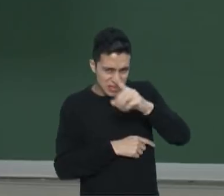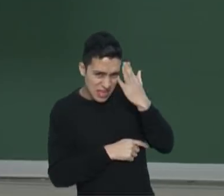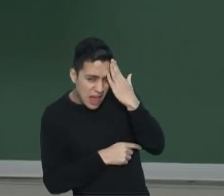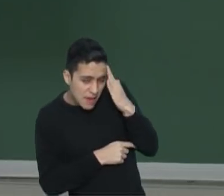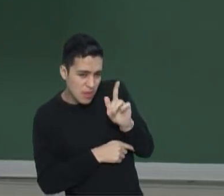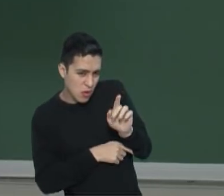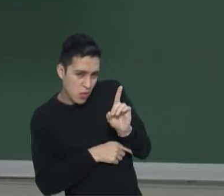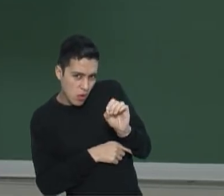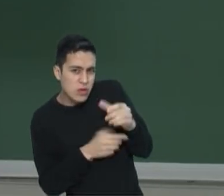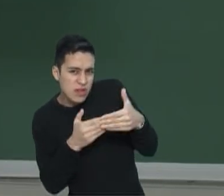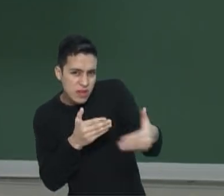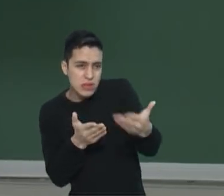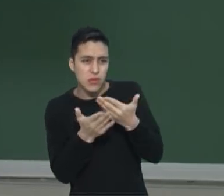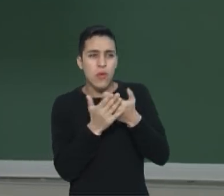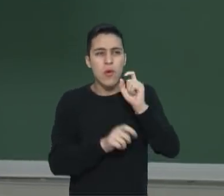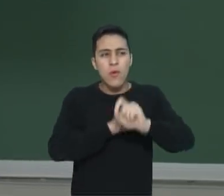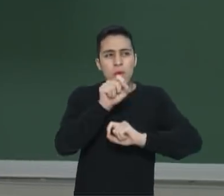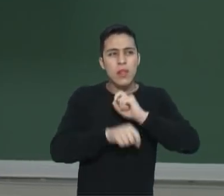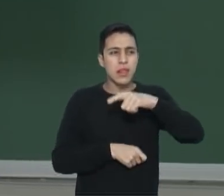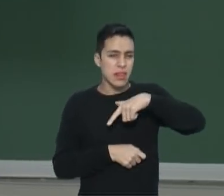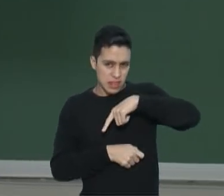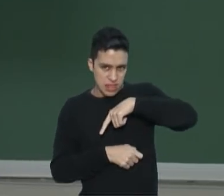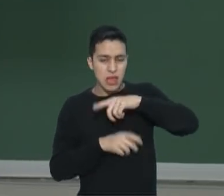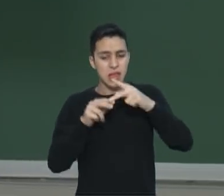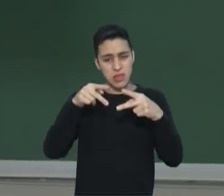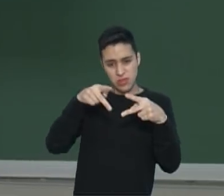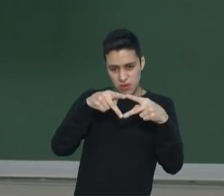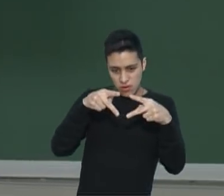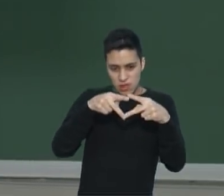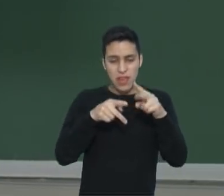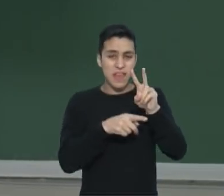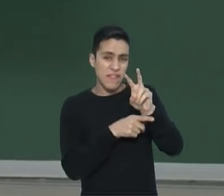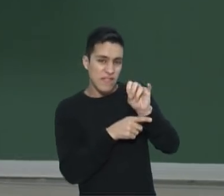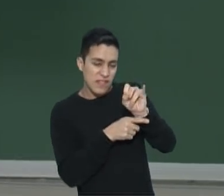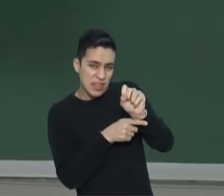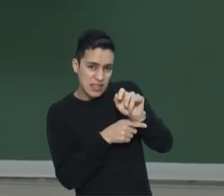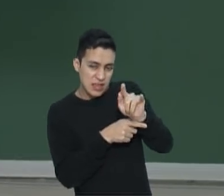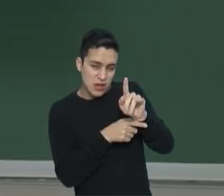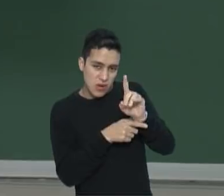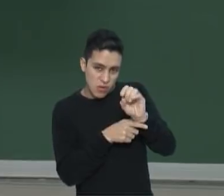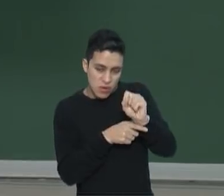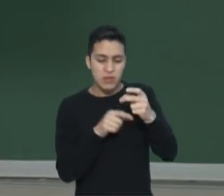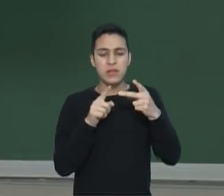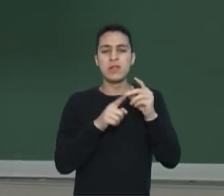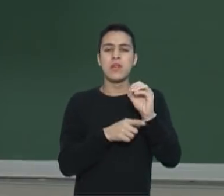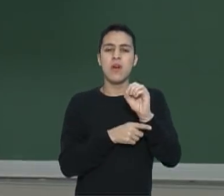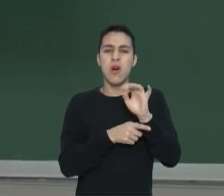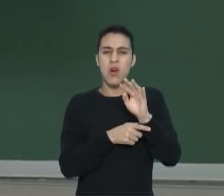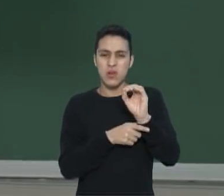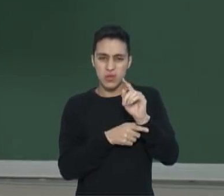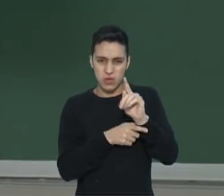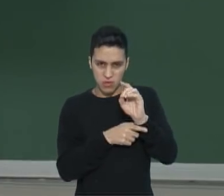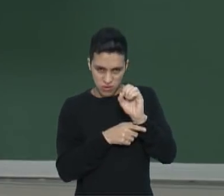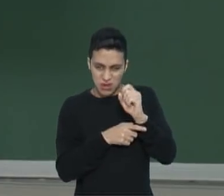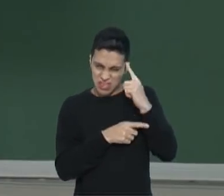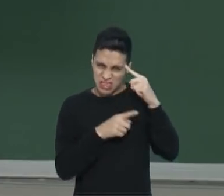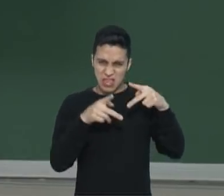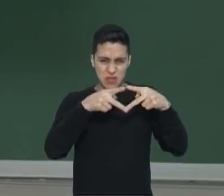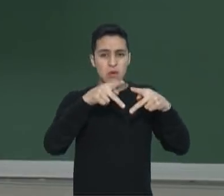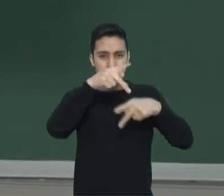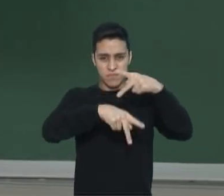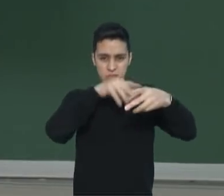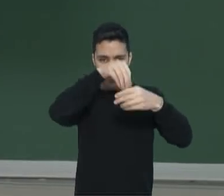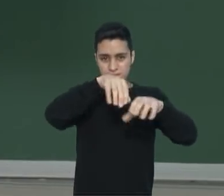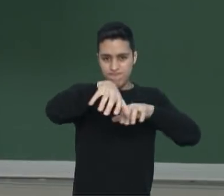que a gente vai estudar mais à frente, a gente tem dois grupos, visigodos, ostrogodos, tá? Então são esses. Daí a gente tem